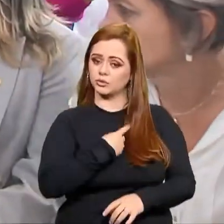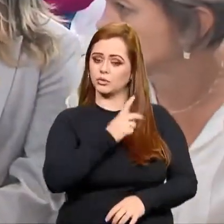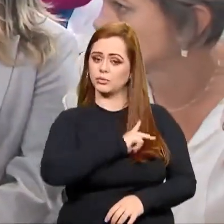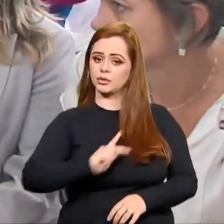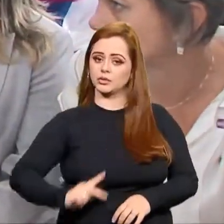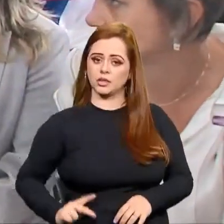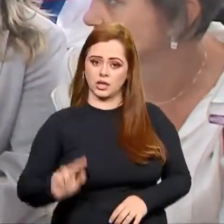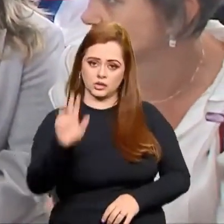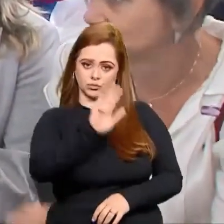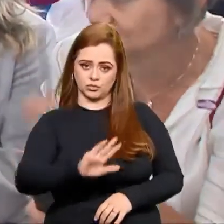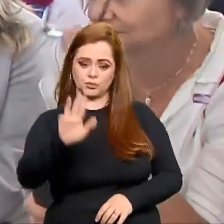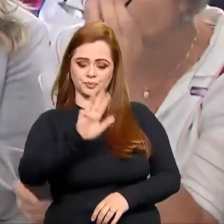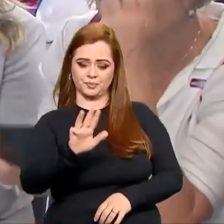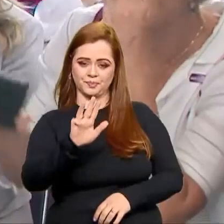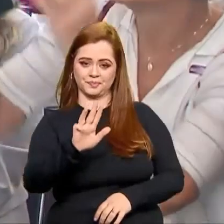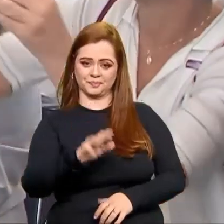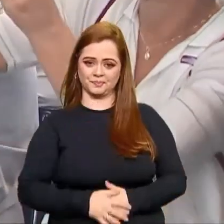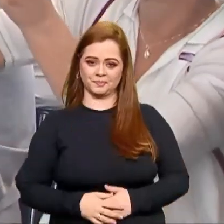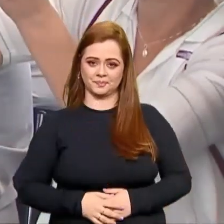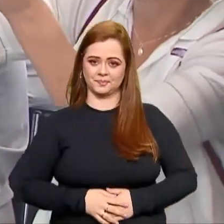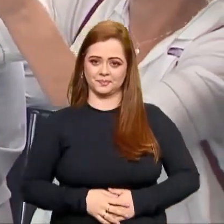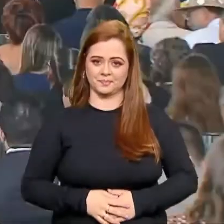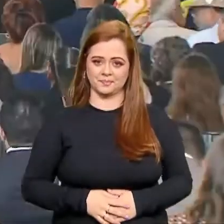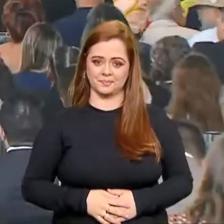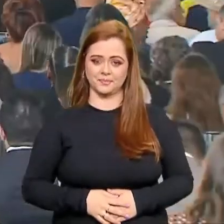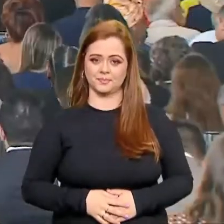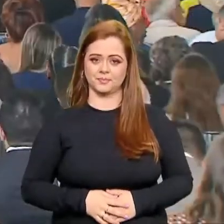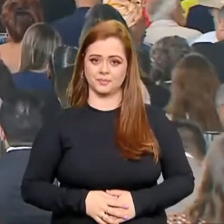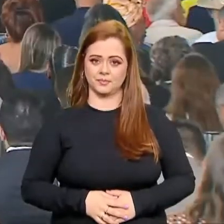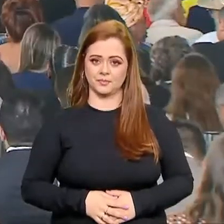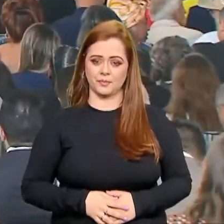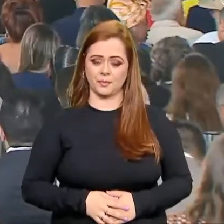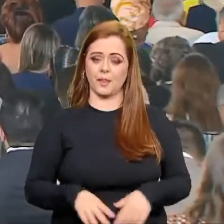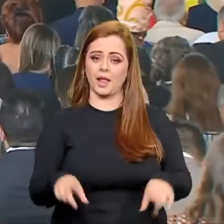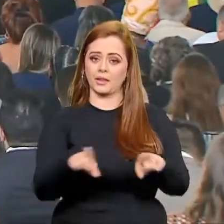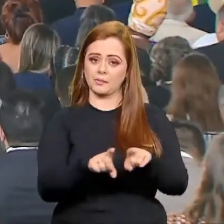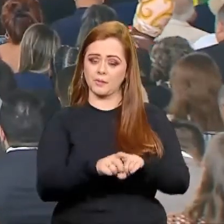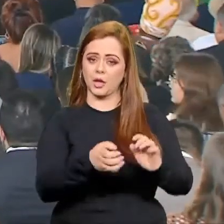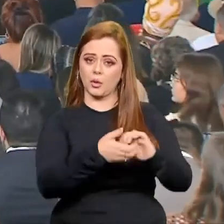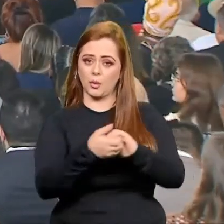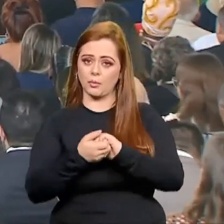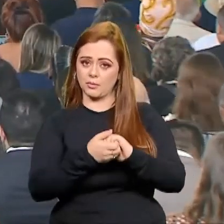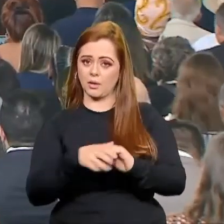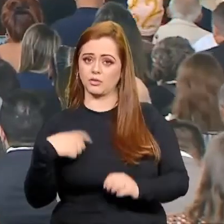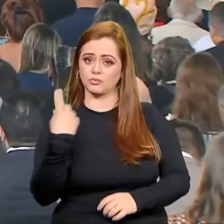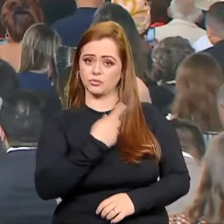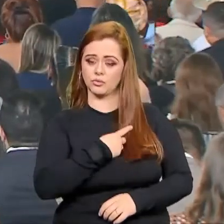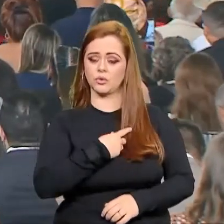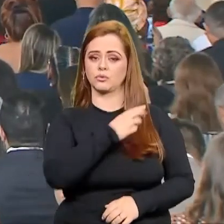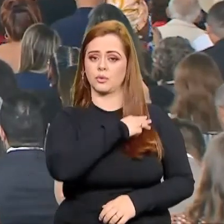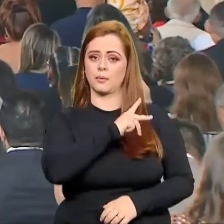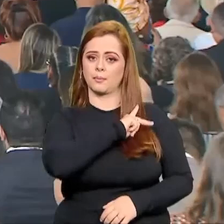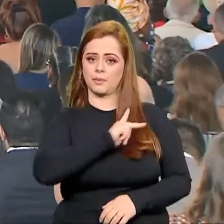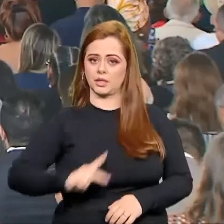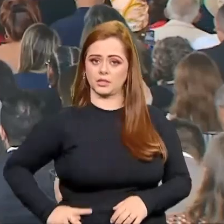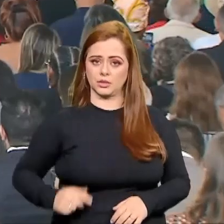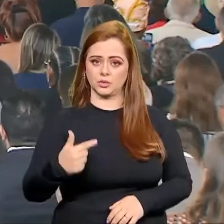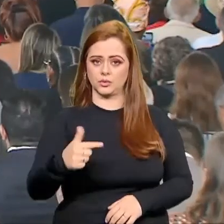senhor presidente da República, Luiz Inácio Lula da Silva, cumprimentar nosso vice-presidente Geraldo